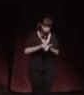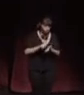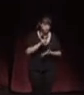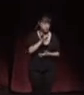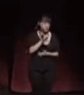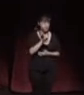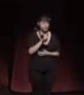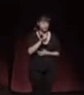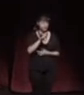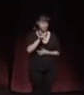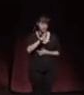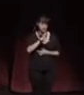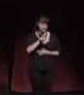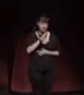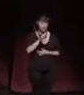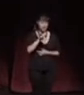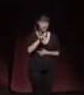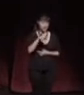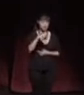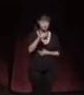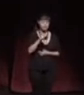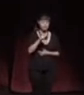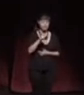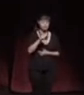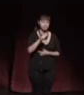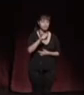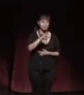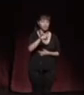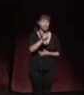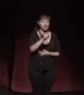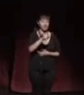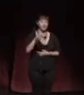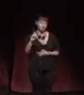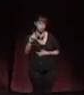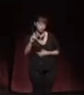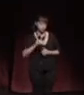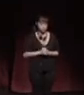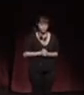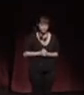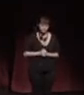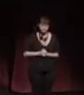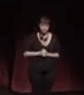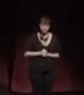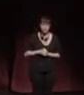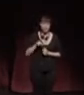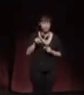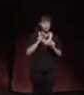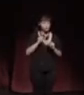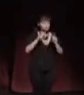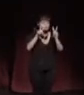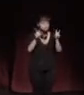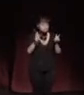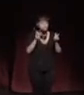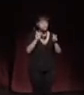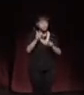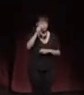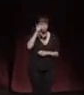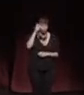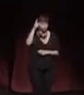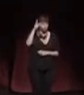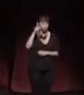A formação dos bibliotecários e a leitura na primeira infância e um mundo aberto, cultura e primeira infância.